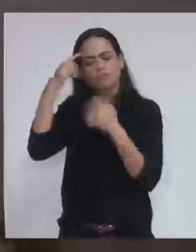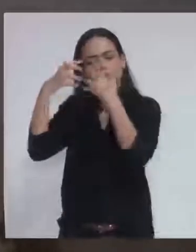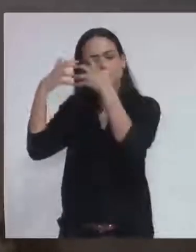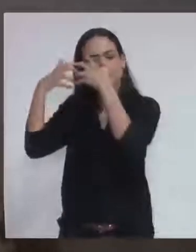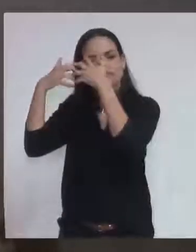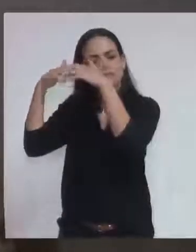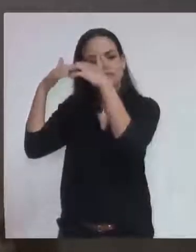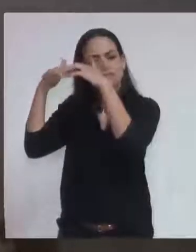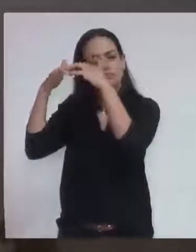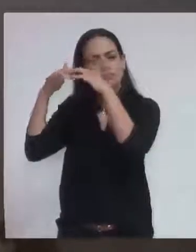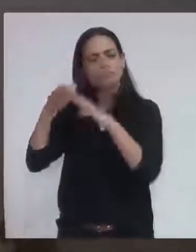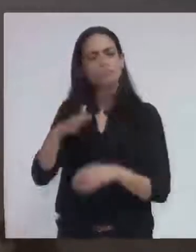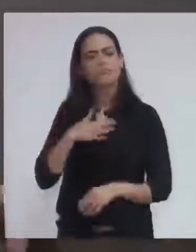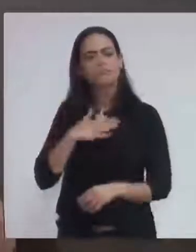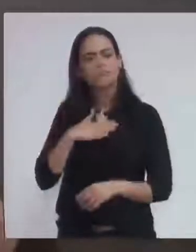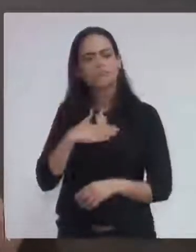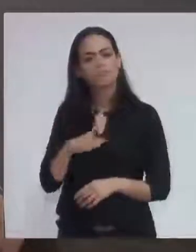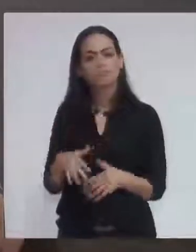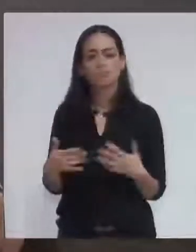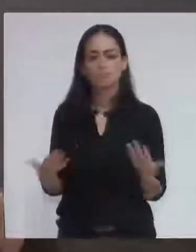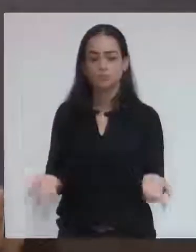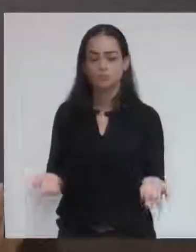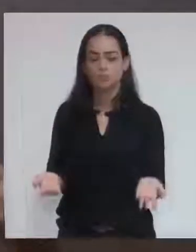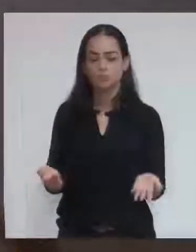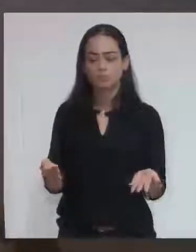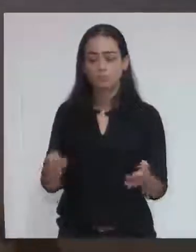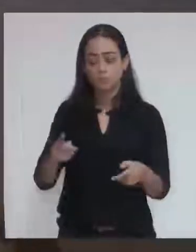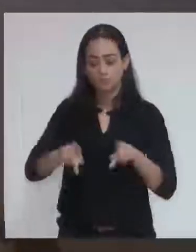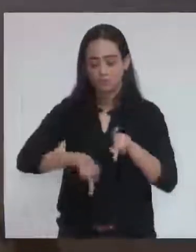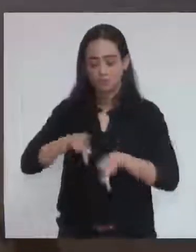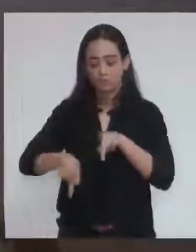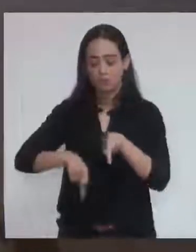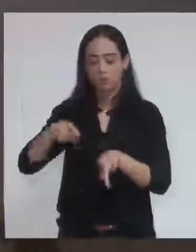as características que hoje a população precisa.